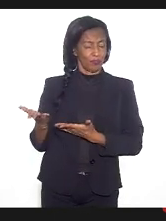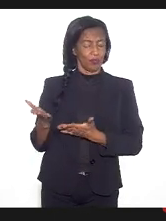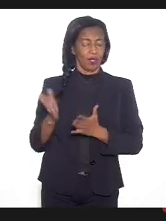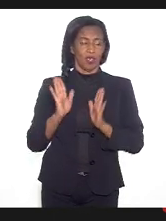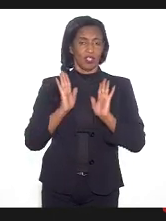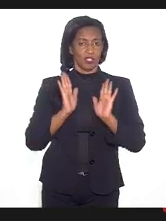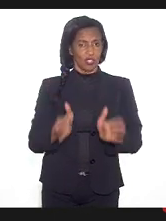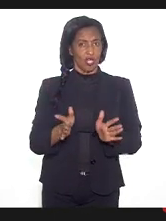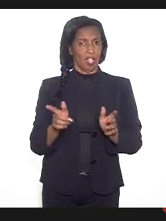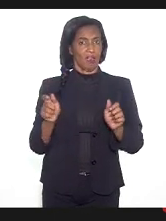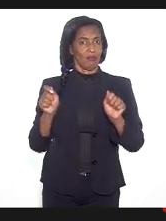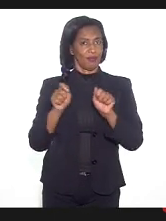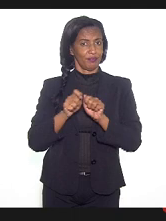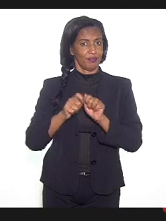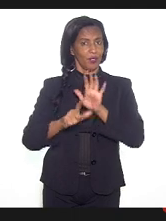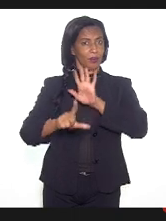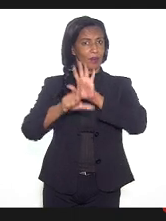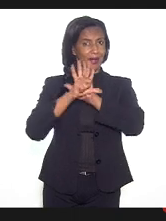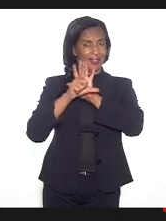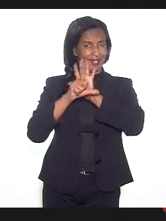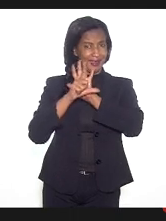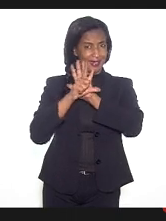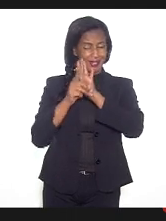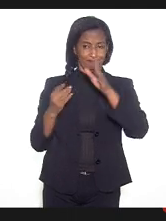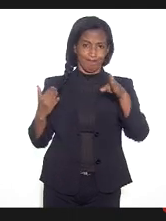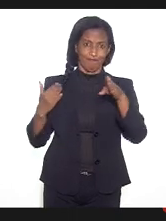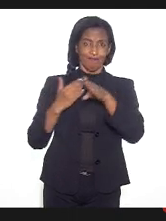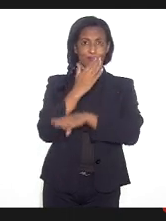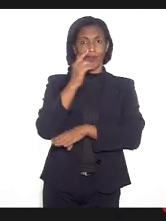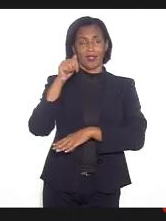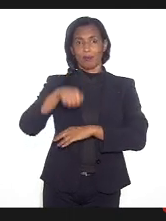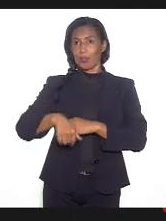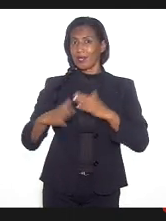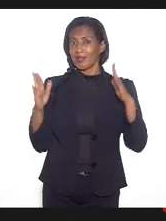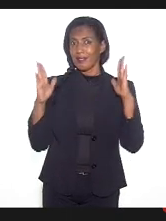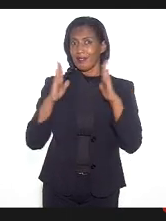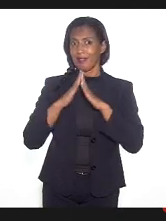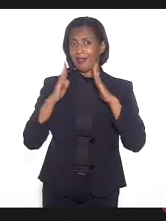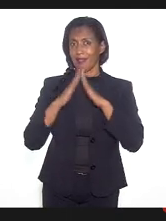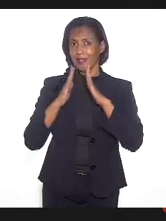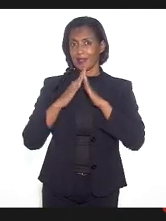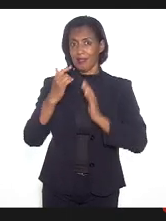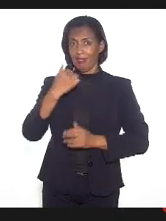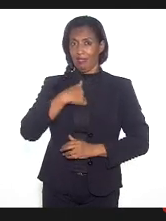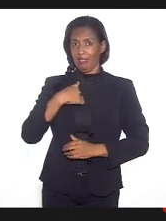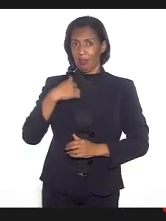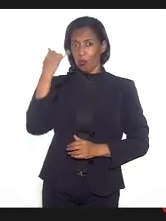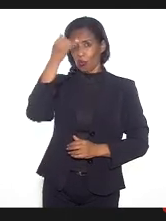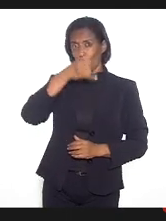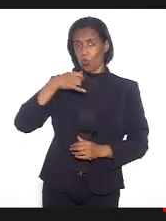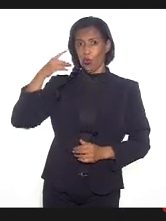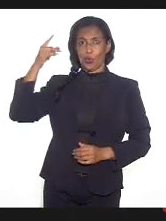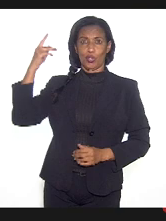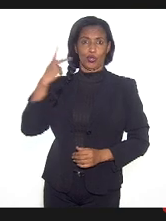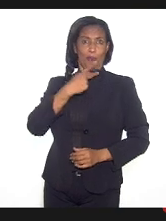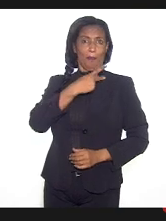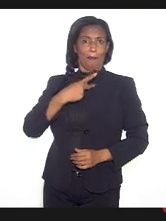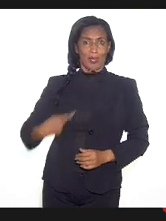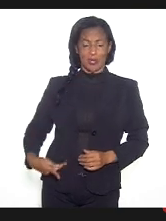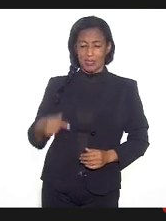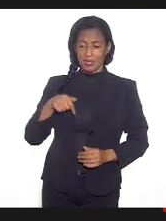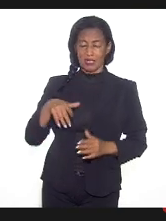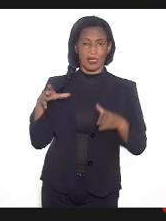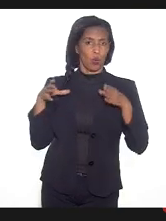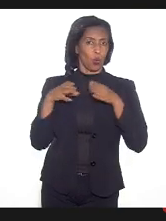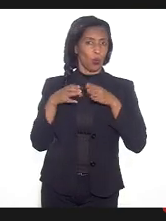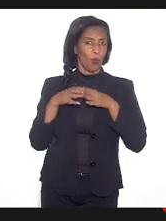feita uma lei aprovada por esta casa, eu e o antigo presidente desta comissão,